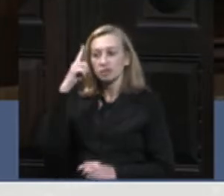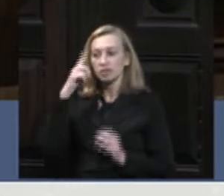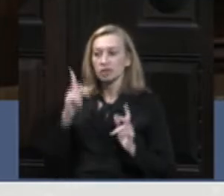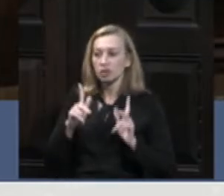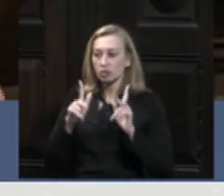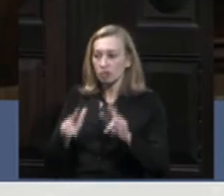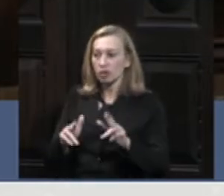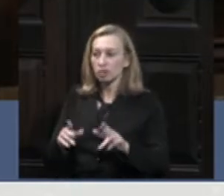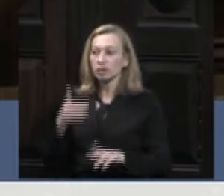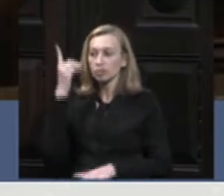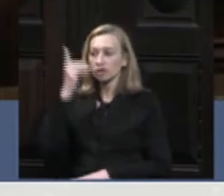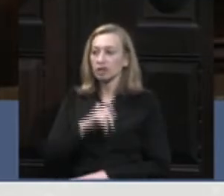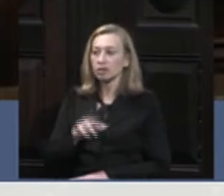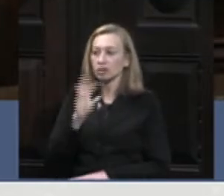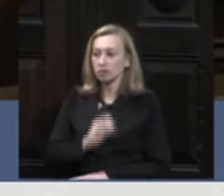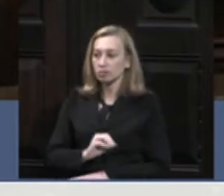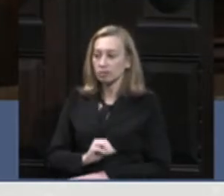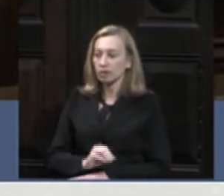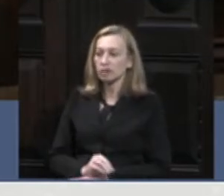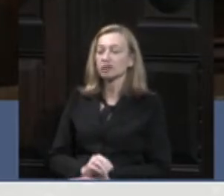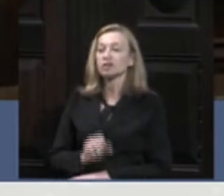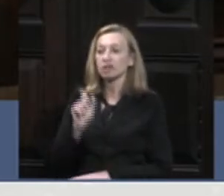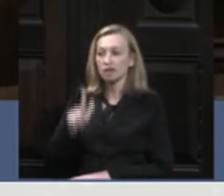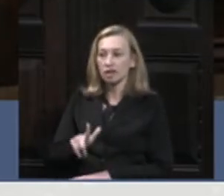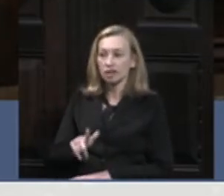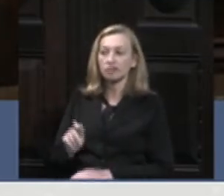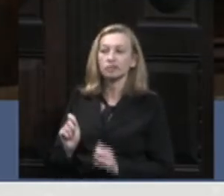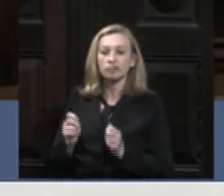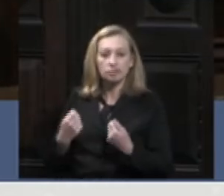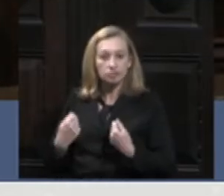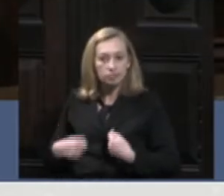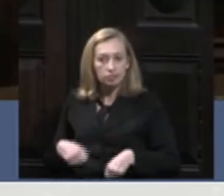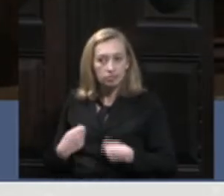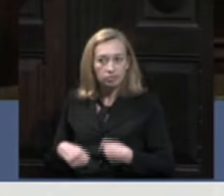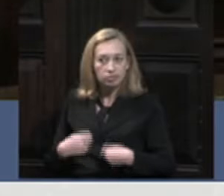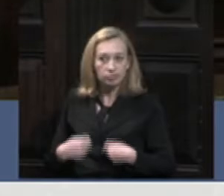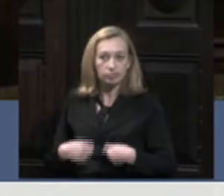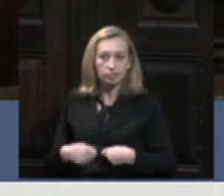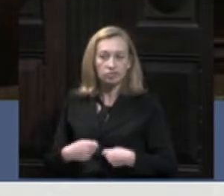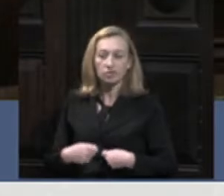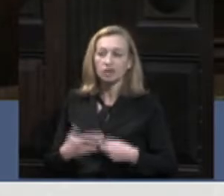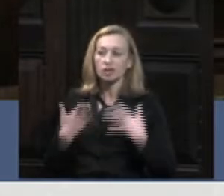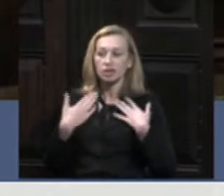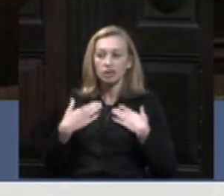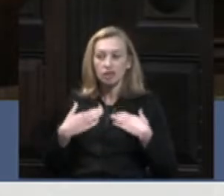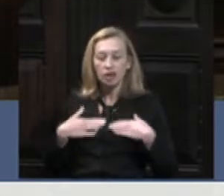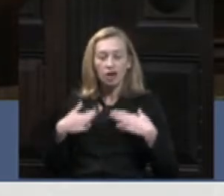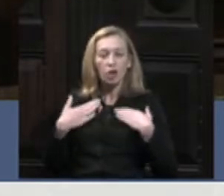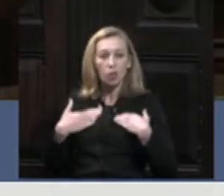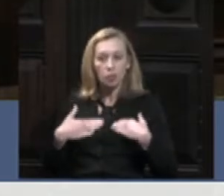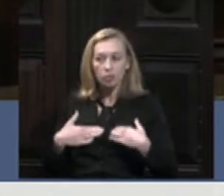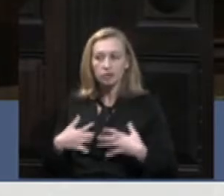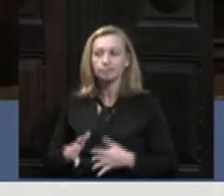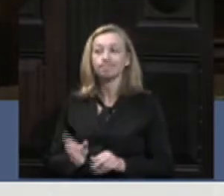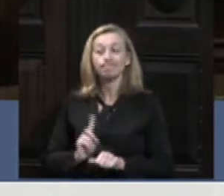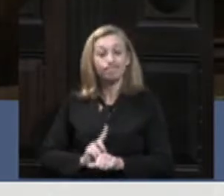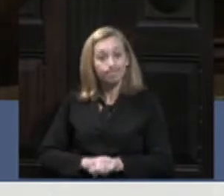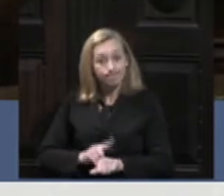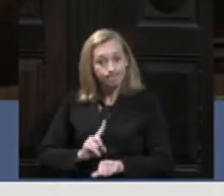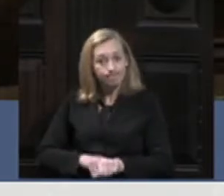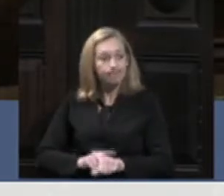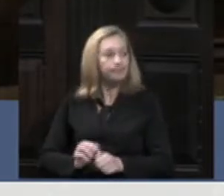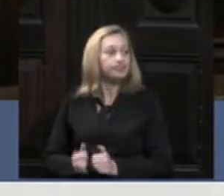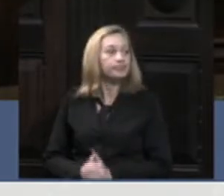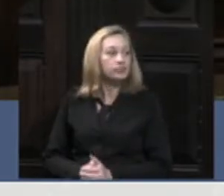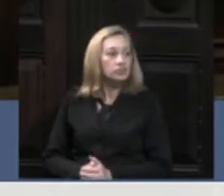Paulo, em que é necessário muita tranquilidade, deputado Molim, nesse momento